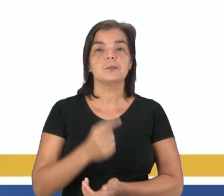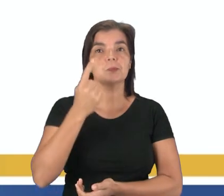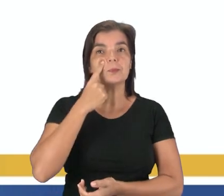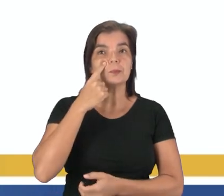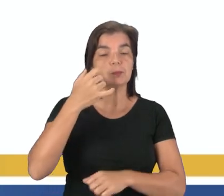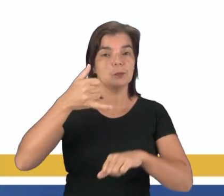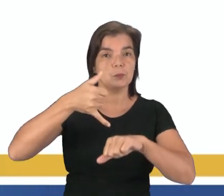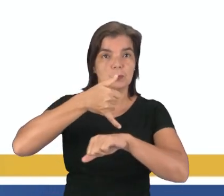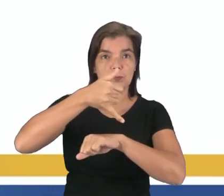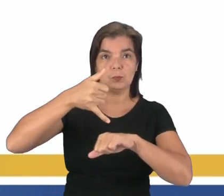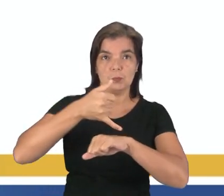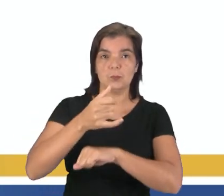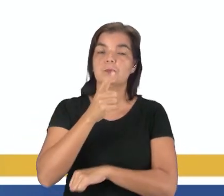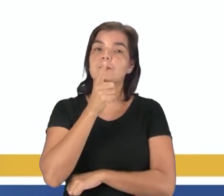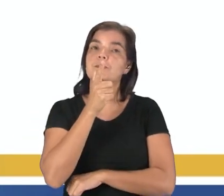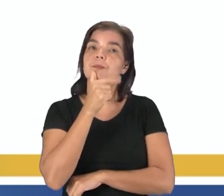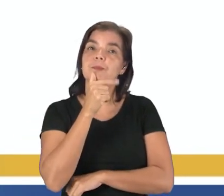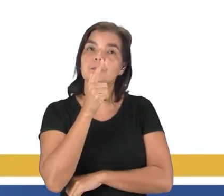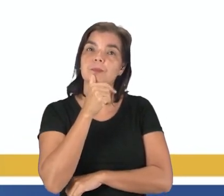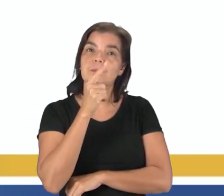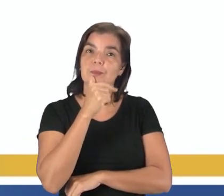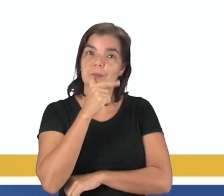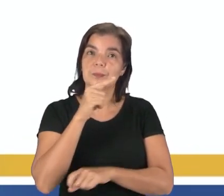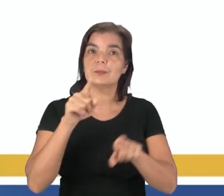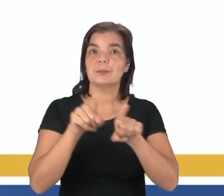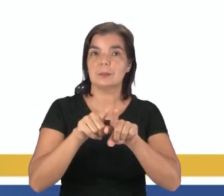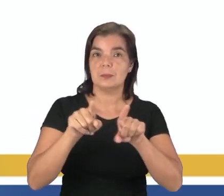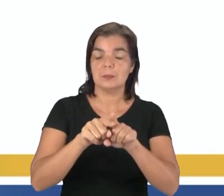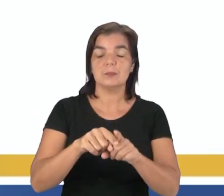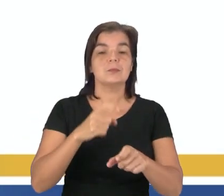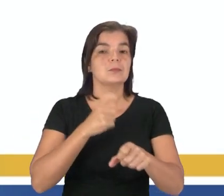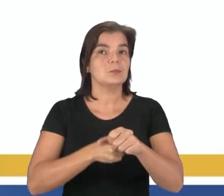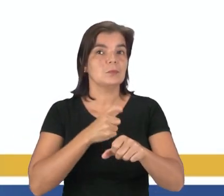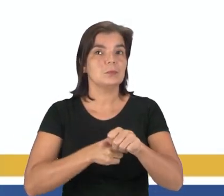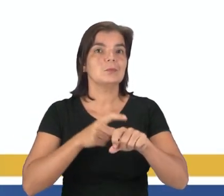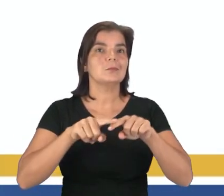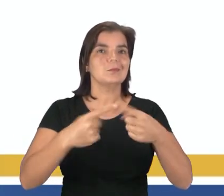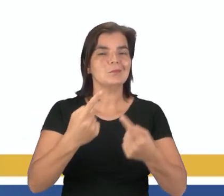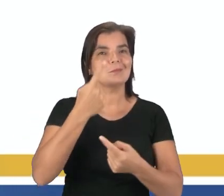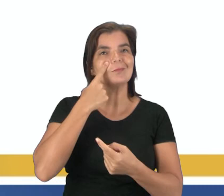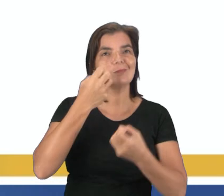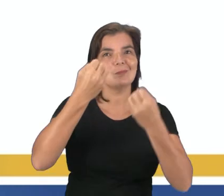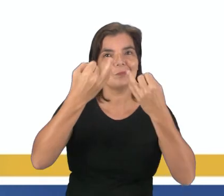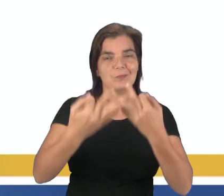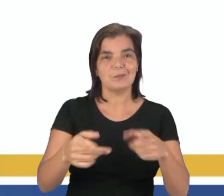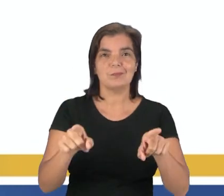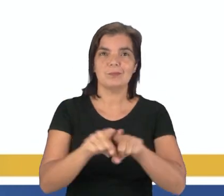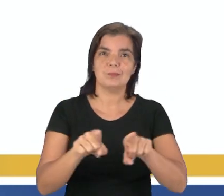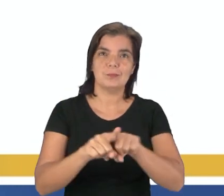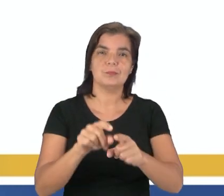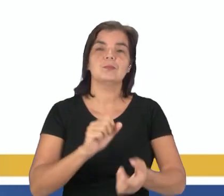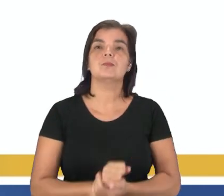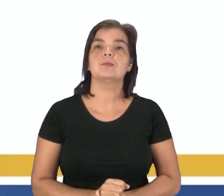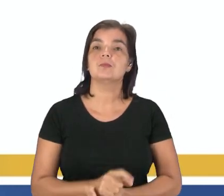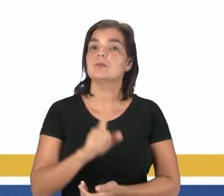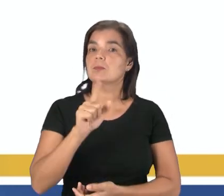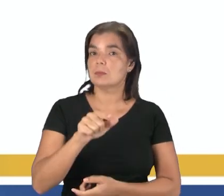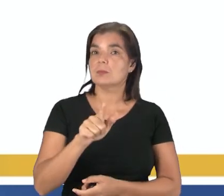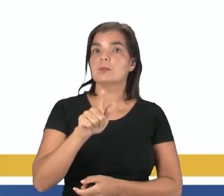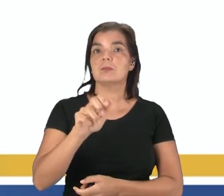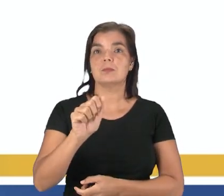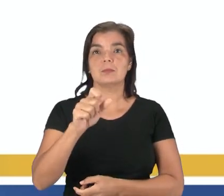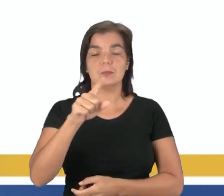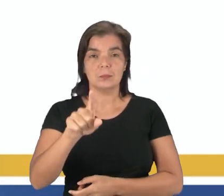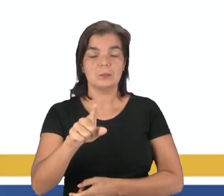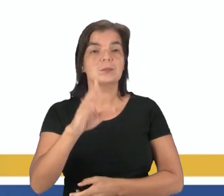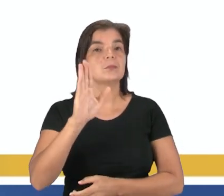eu tenho óleo, água e gelo, eu tenho aí claramente, né, 3 sistemas envolvidos. Quando eu falo da água gasificada e o gelo, é uma água com